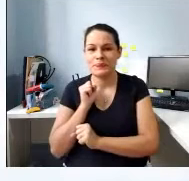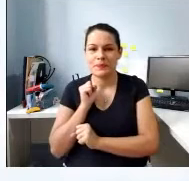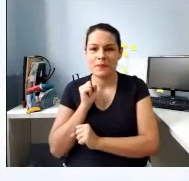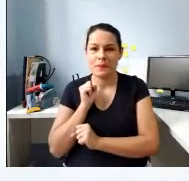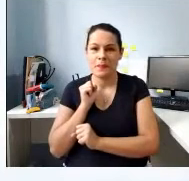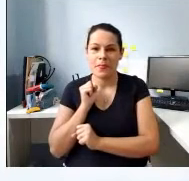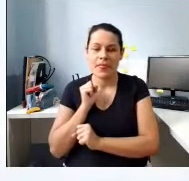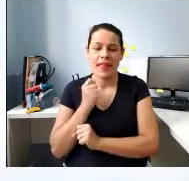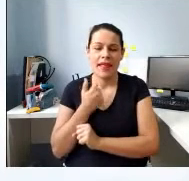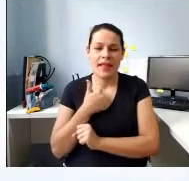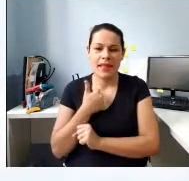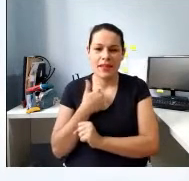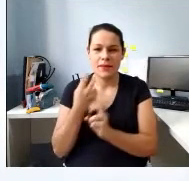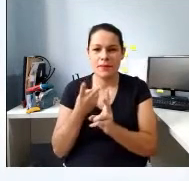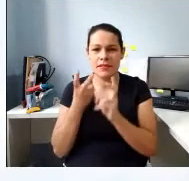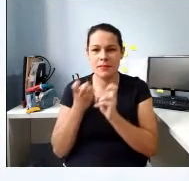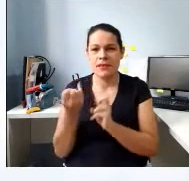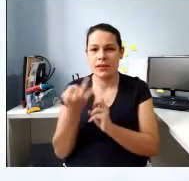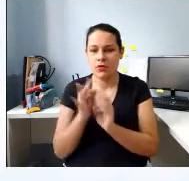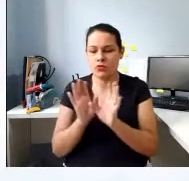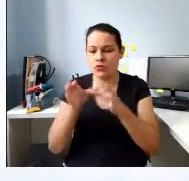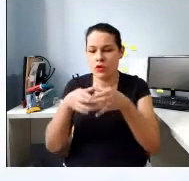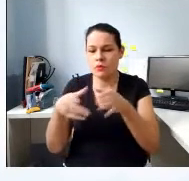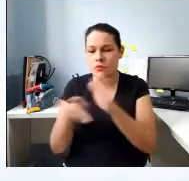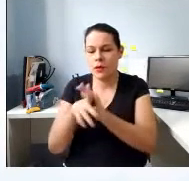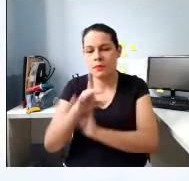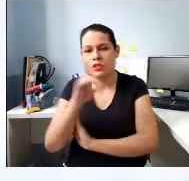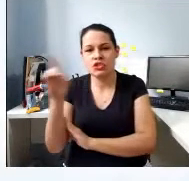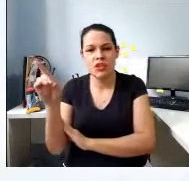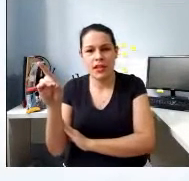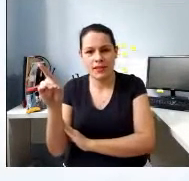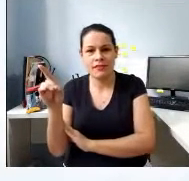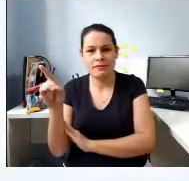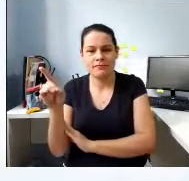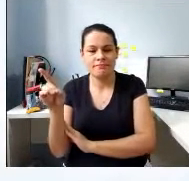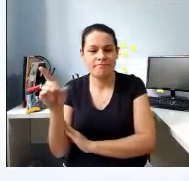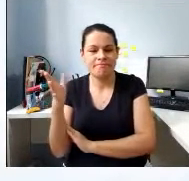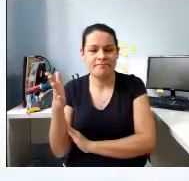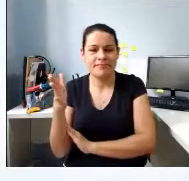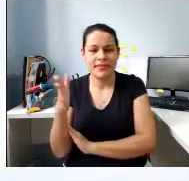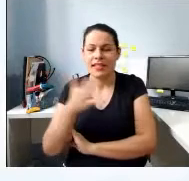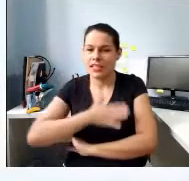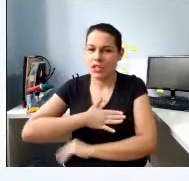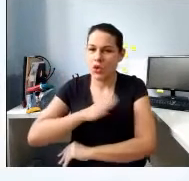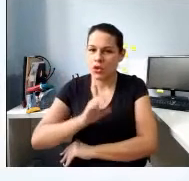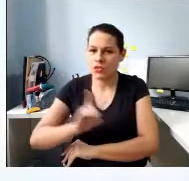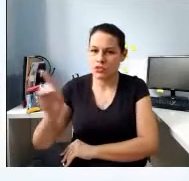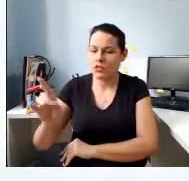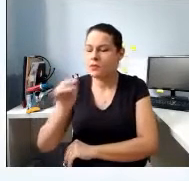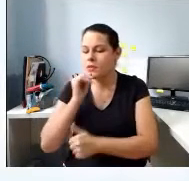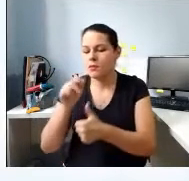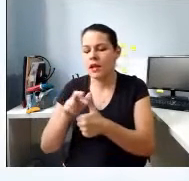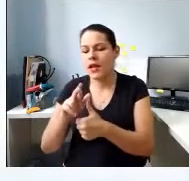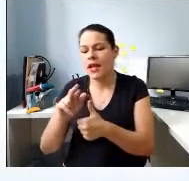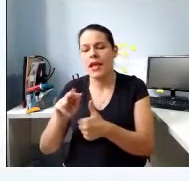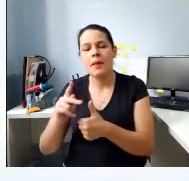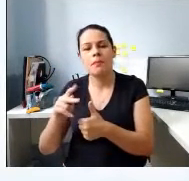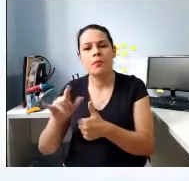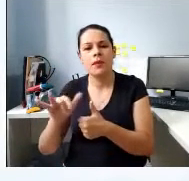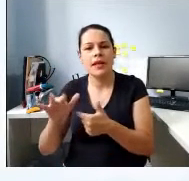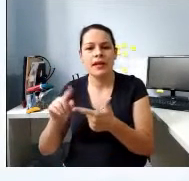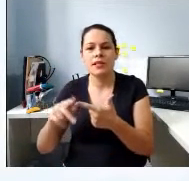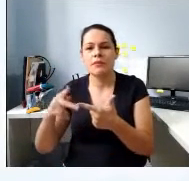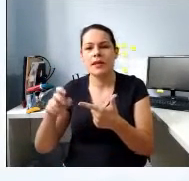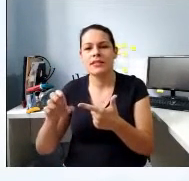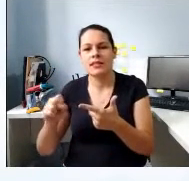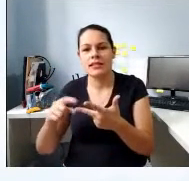Eu levantei o seguinte: partidos de direita, né? Eu estou classificando aqui republicanos, PSC, PSL,